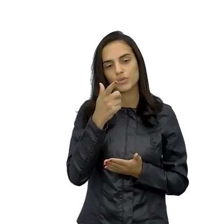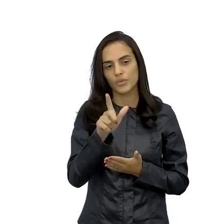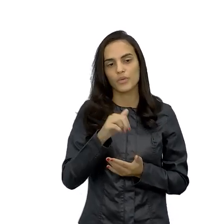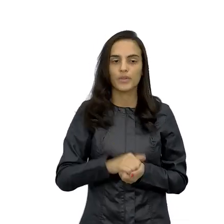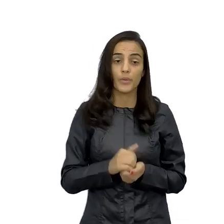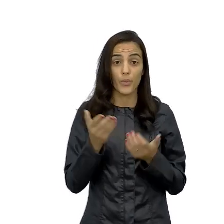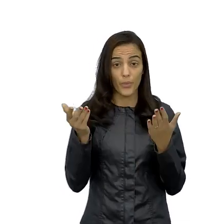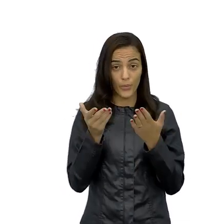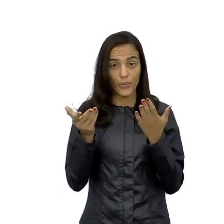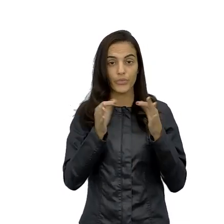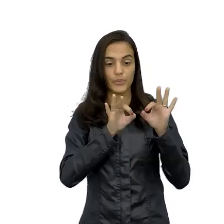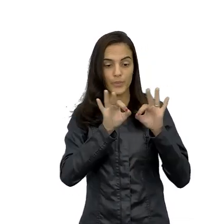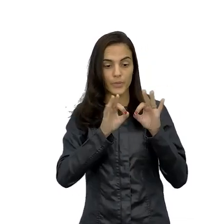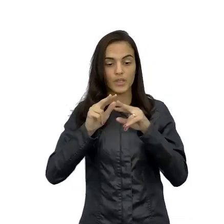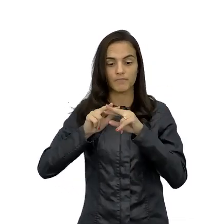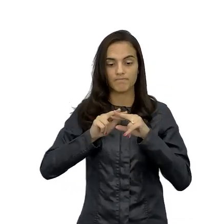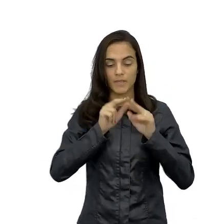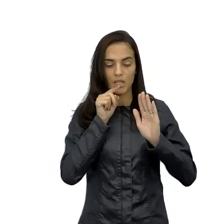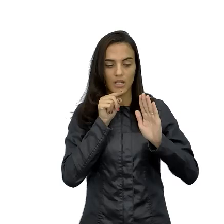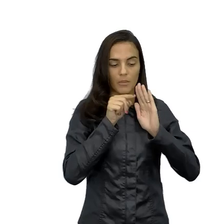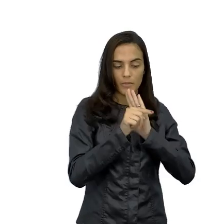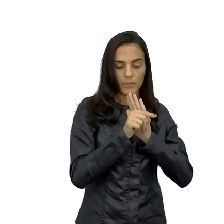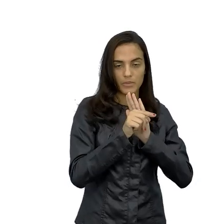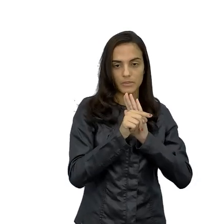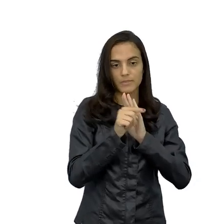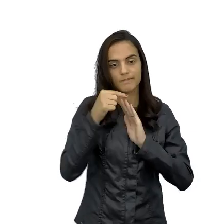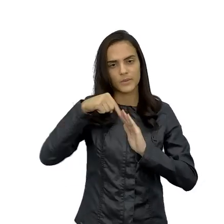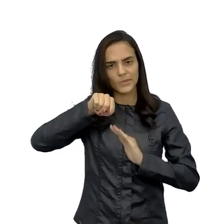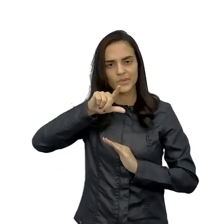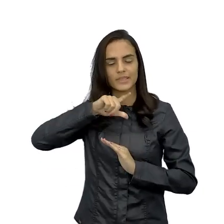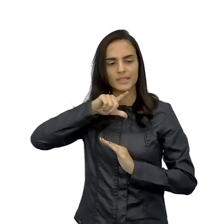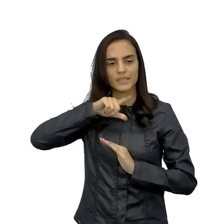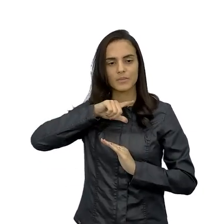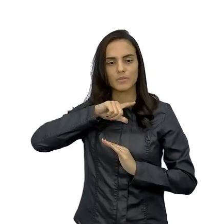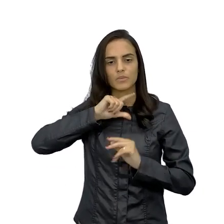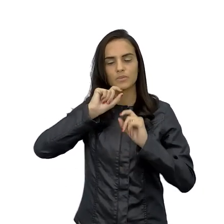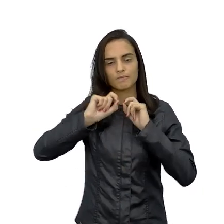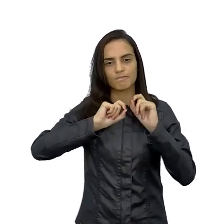no nosso programa de recuperação e aprofundamento, nós temos